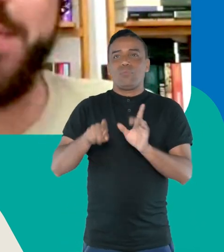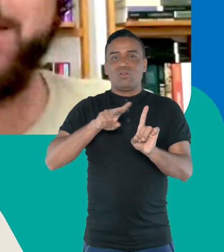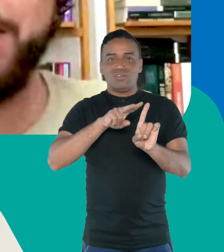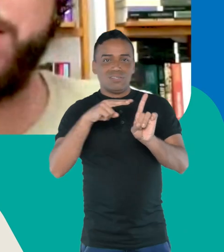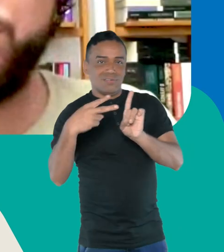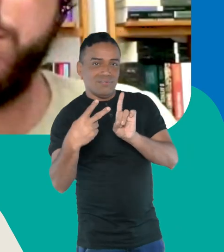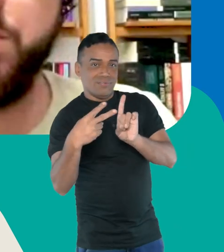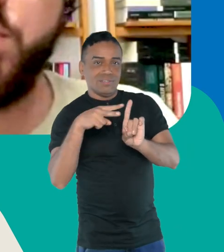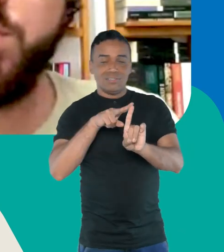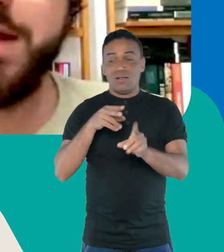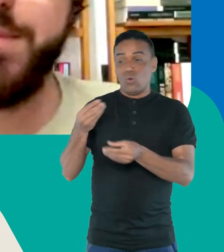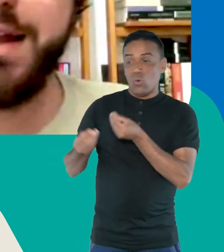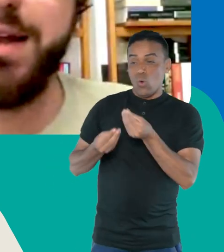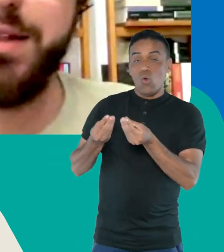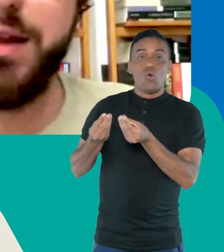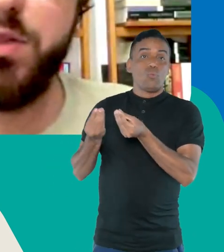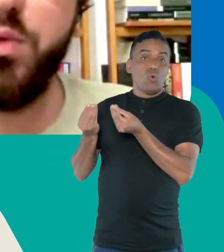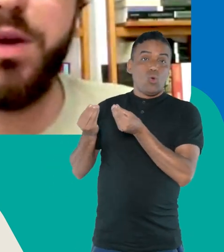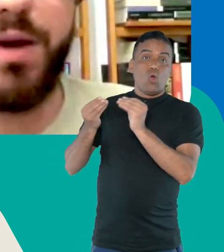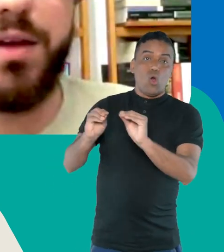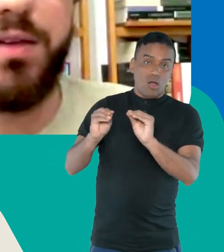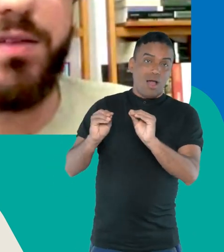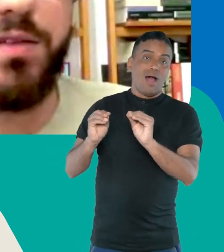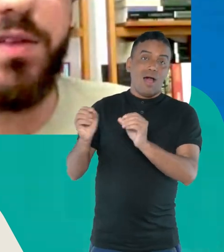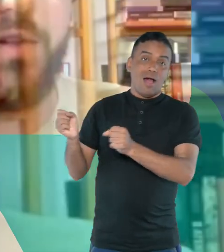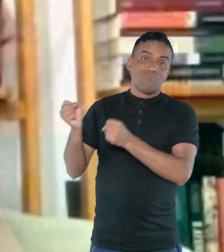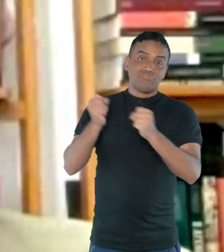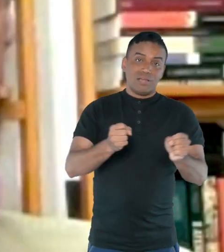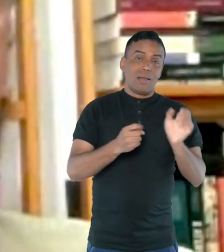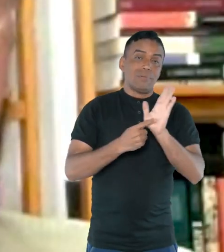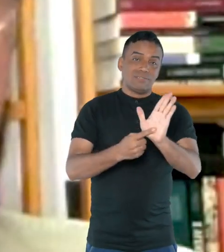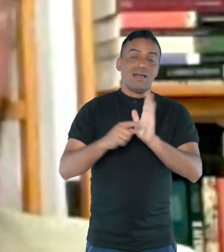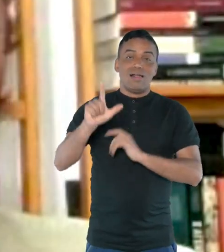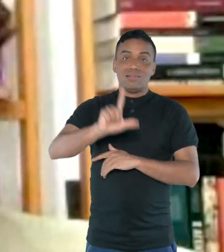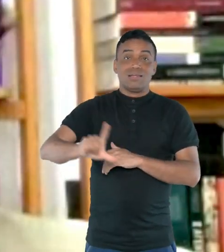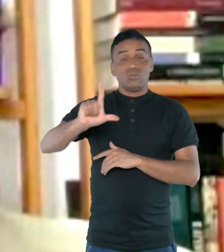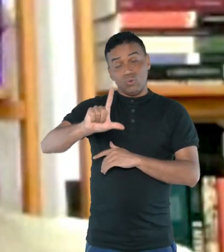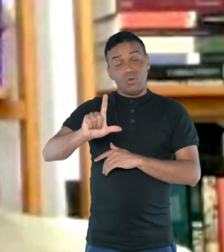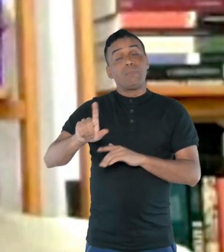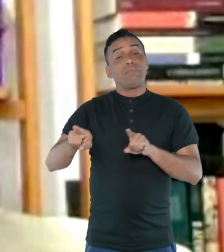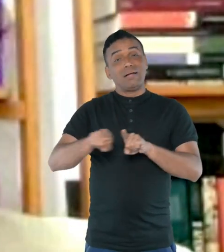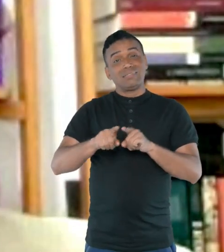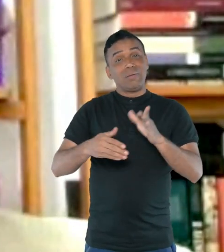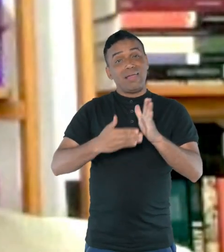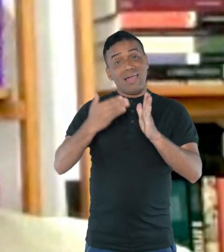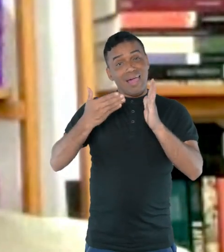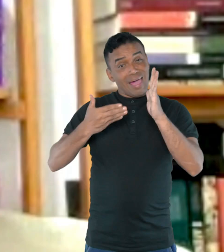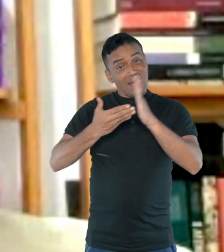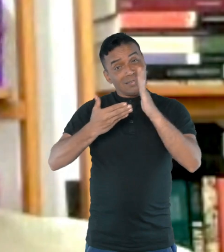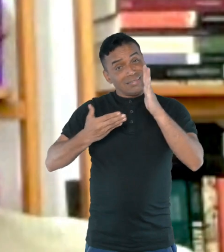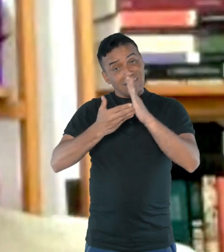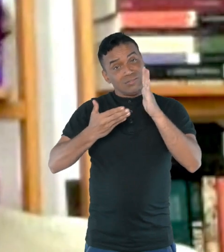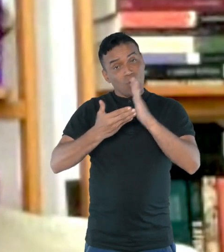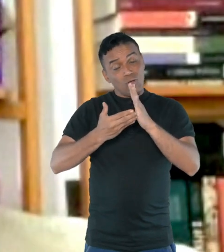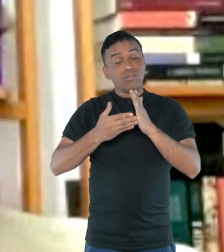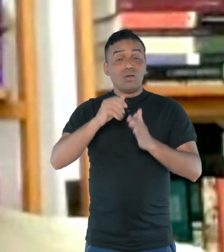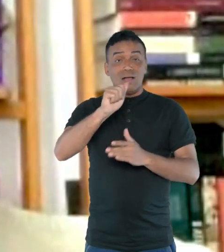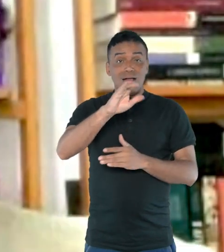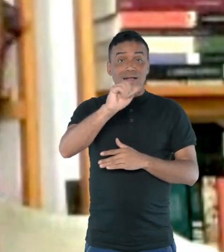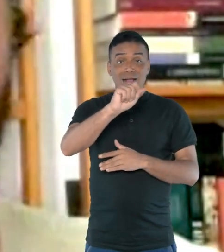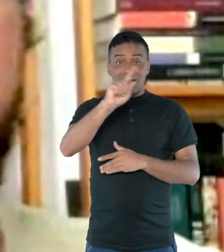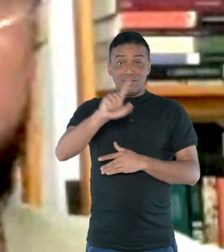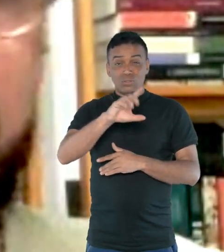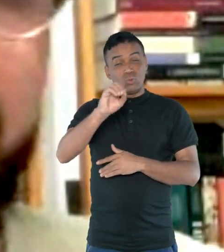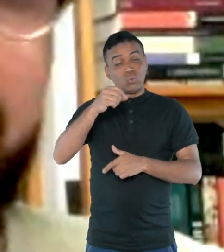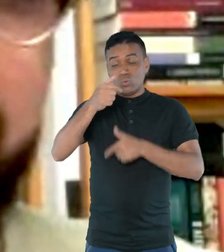a nossa perspectiva de como trabalhar a literatura, mas, de certo modo, com certas restrições. No entanto, a Acaso tem feito um trabalho